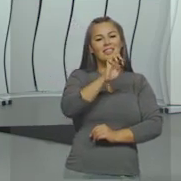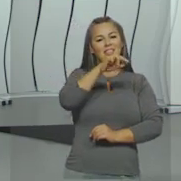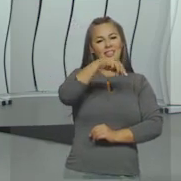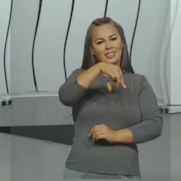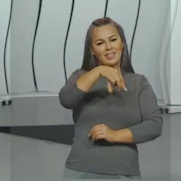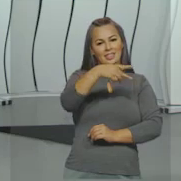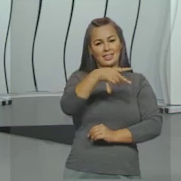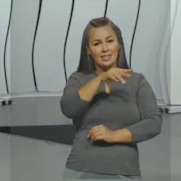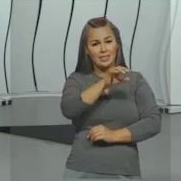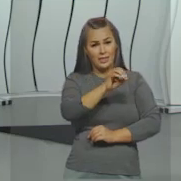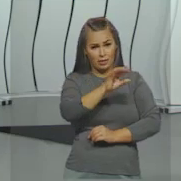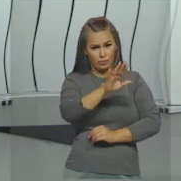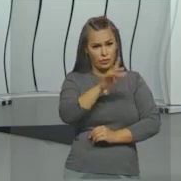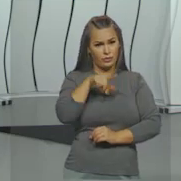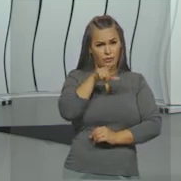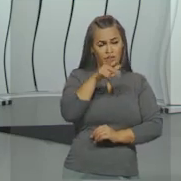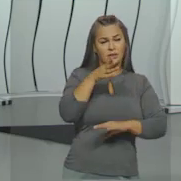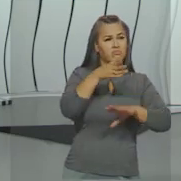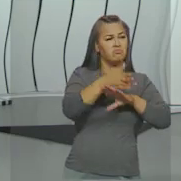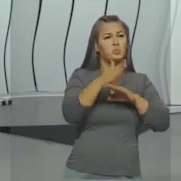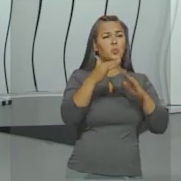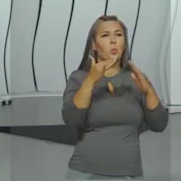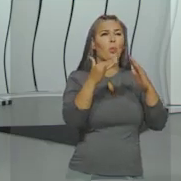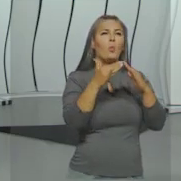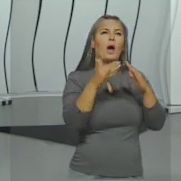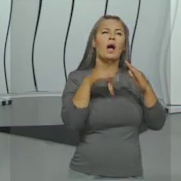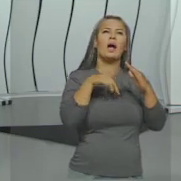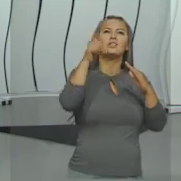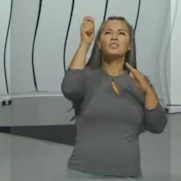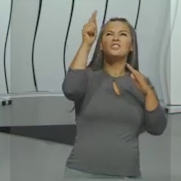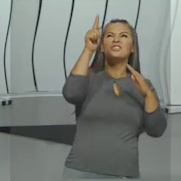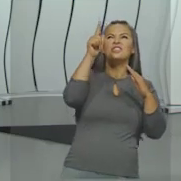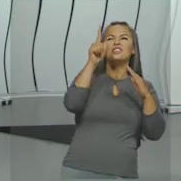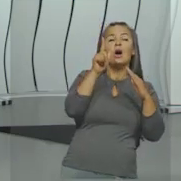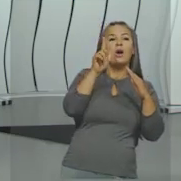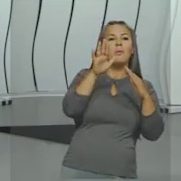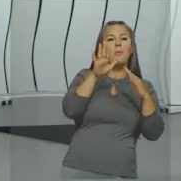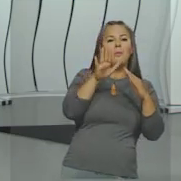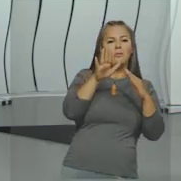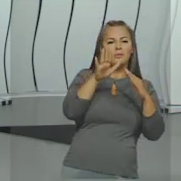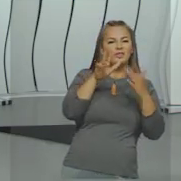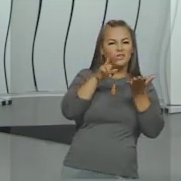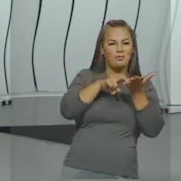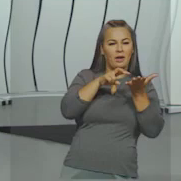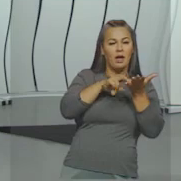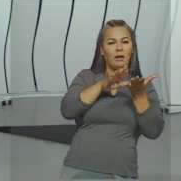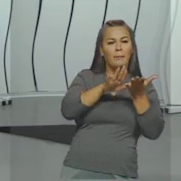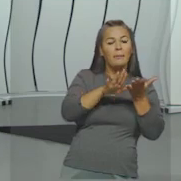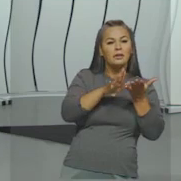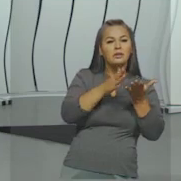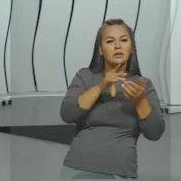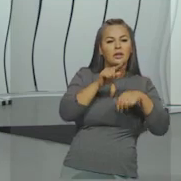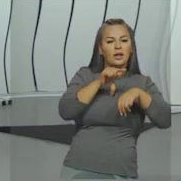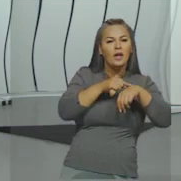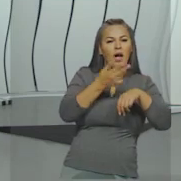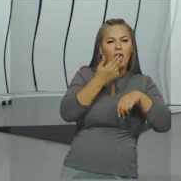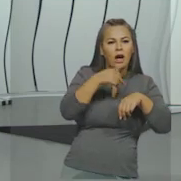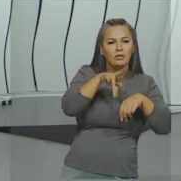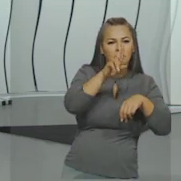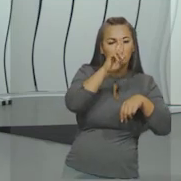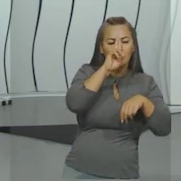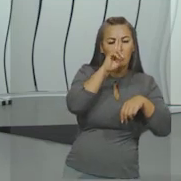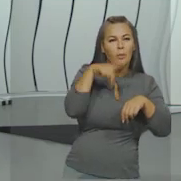Quando passa o horário do almoço, aí o tempo fecha, chega aquele monte de nuvem escura e começa a chover. Isso não é